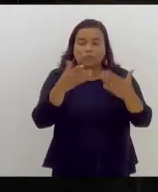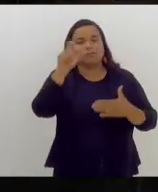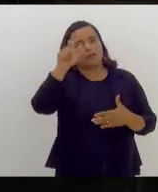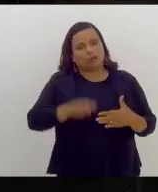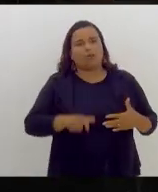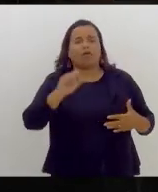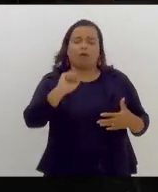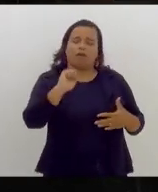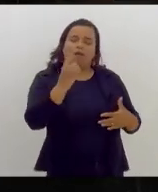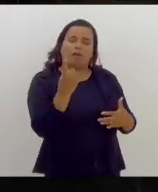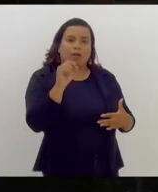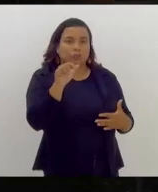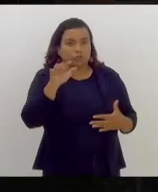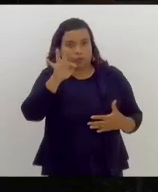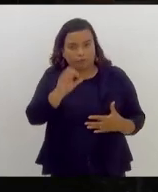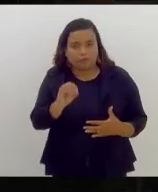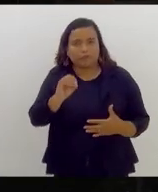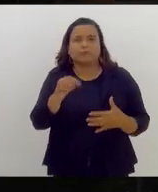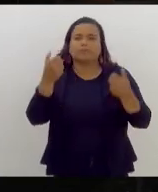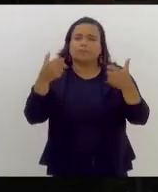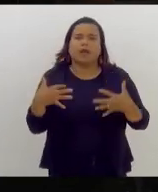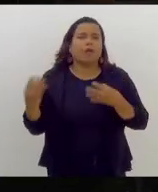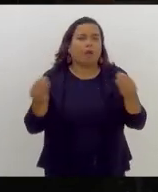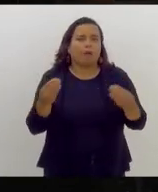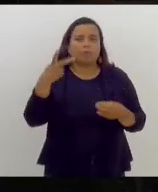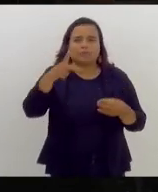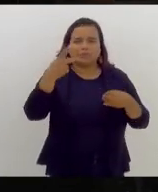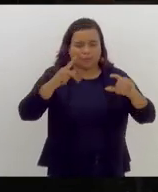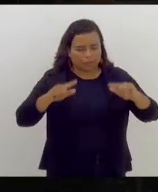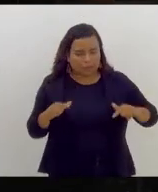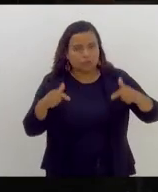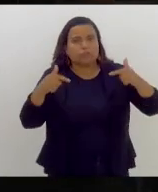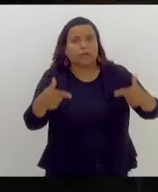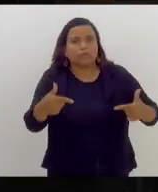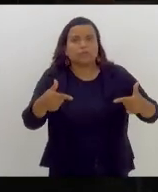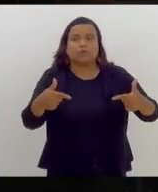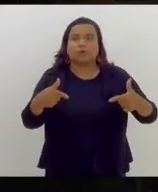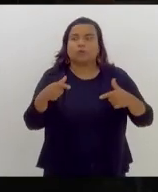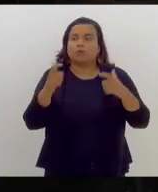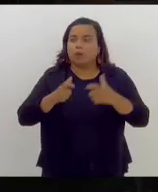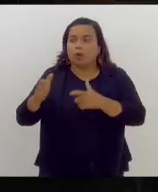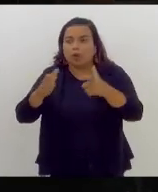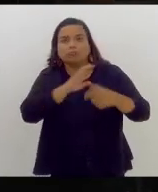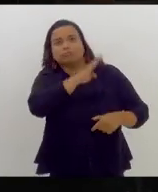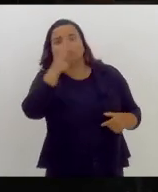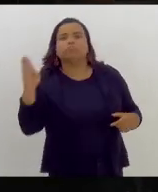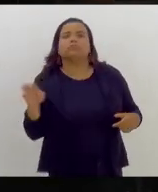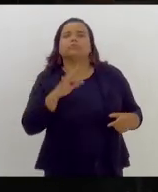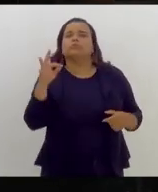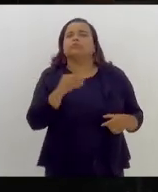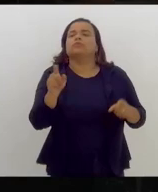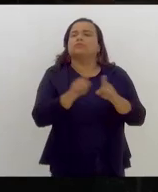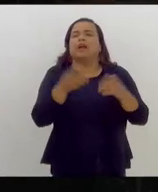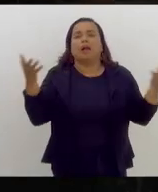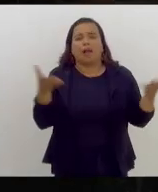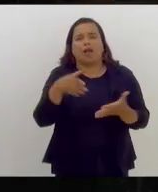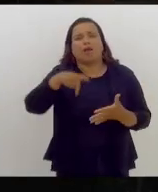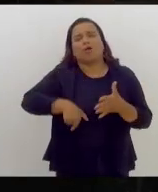Adolfo Conde, a sua dedicação, por onde ele passou e agora no